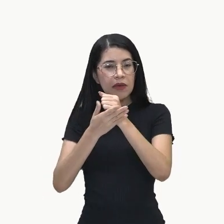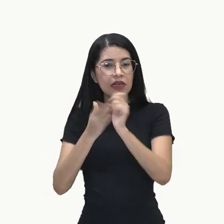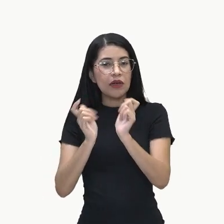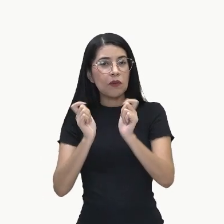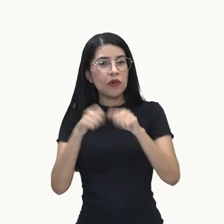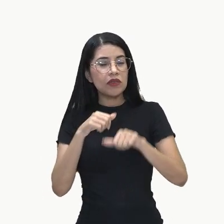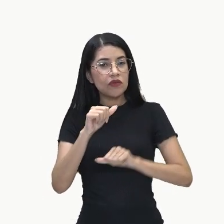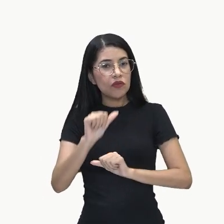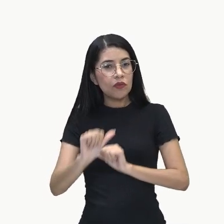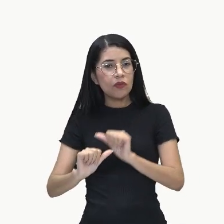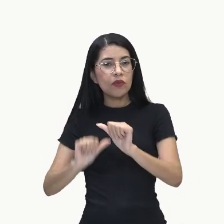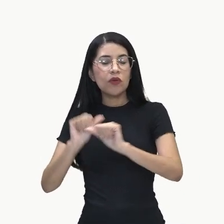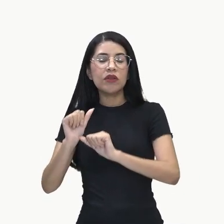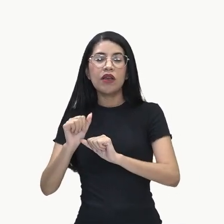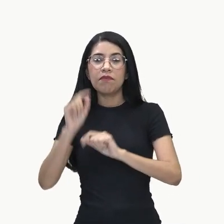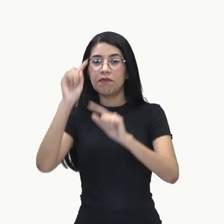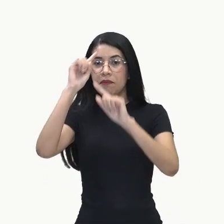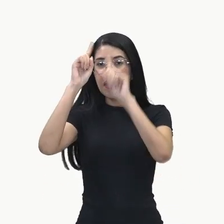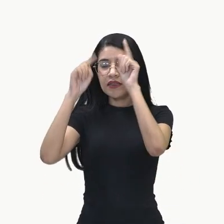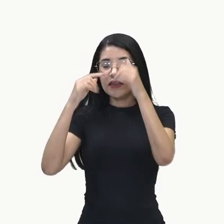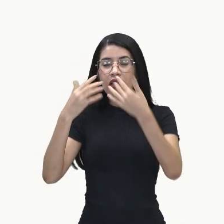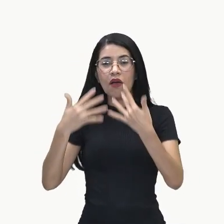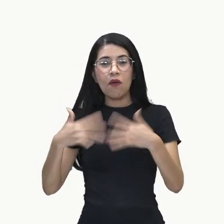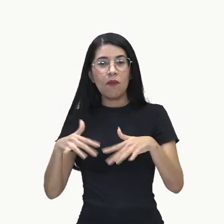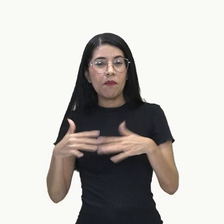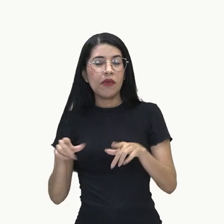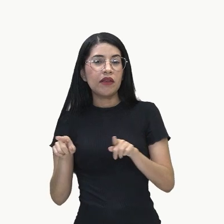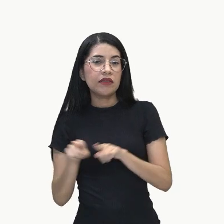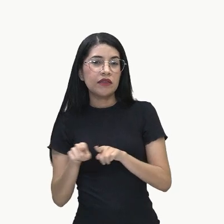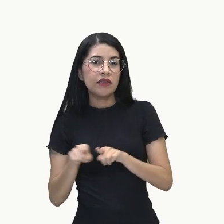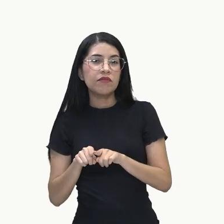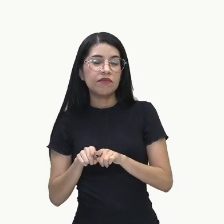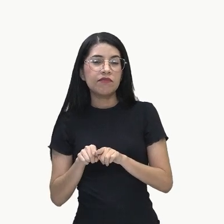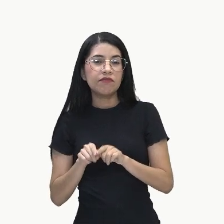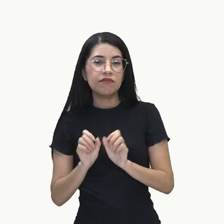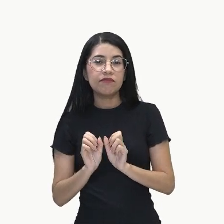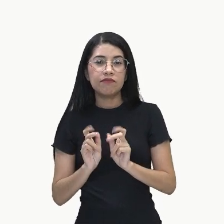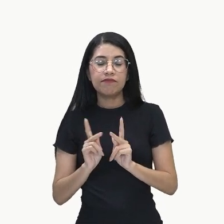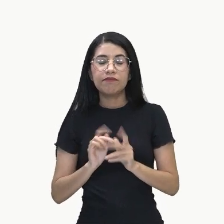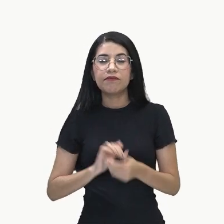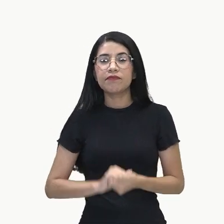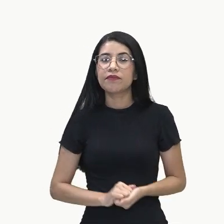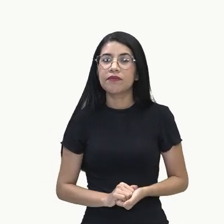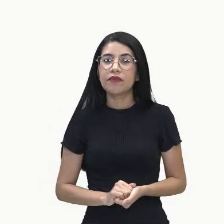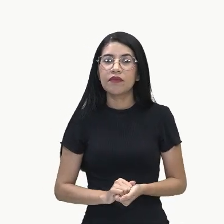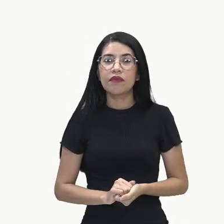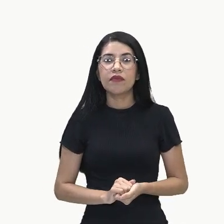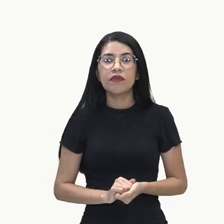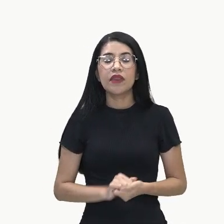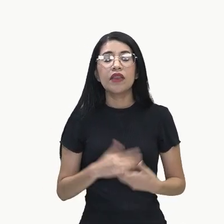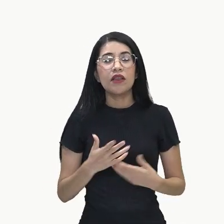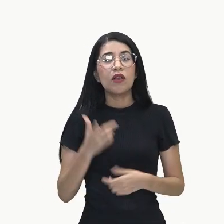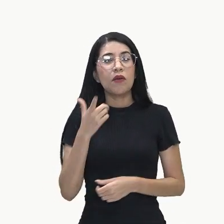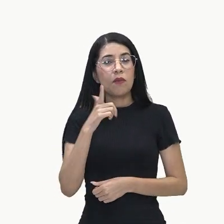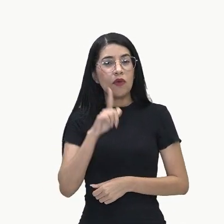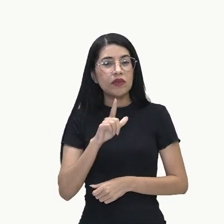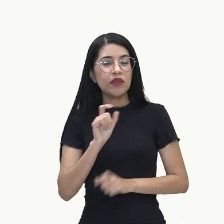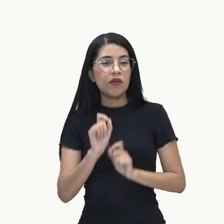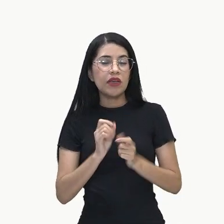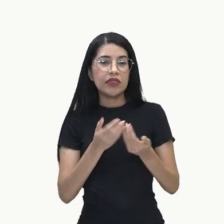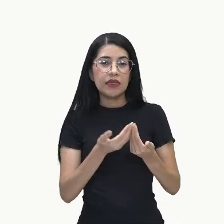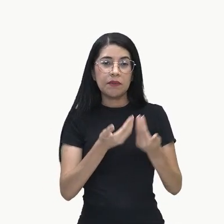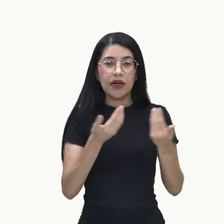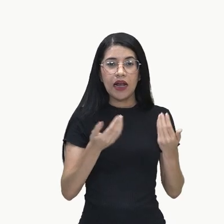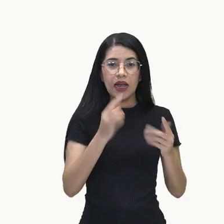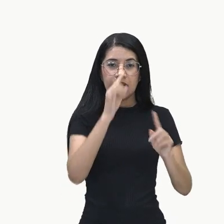essas ideias simples em ideias mais complexas, perfeito? E aí ele consegue separar uma ideia de uma